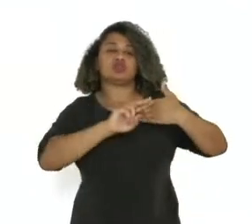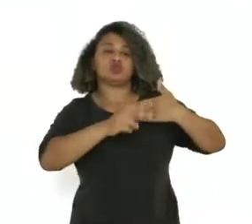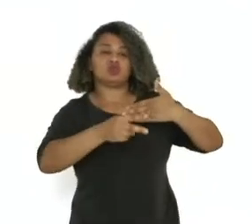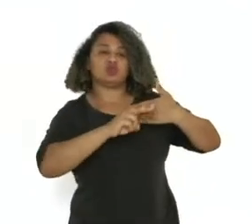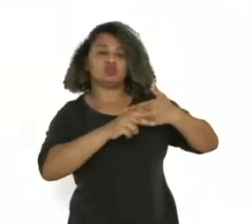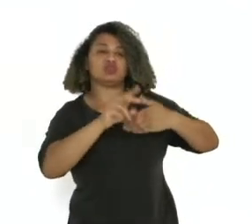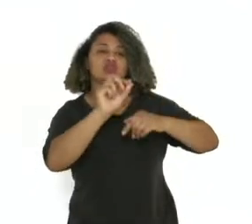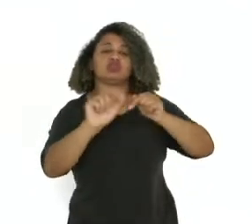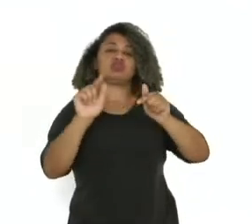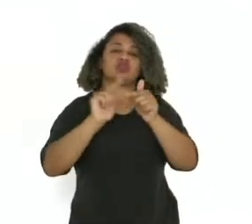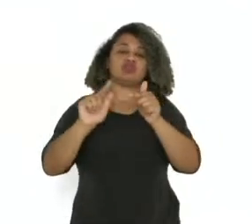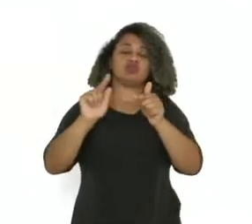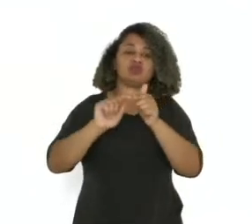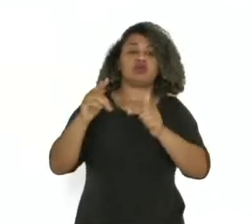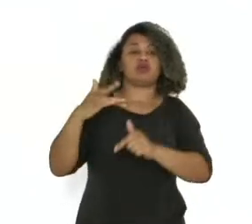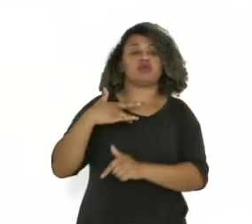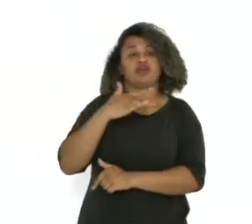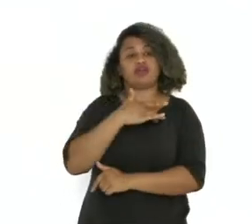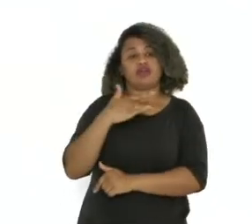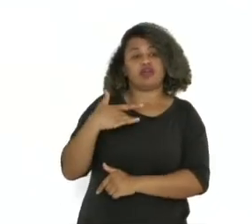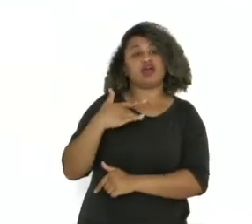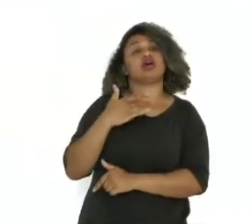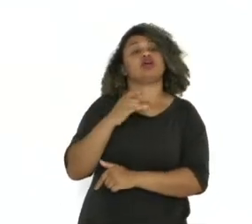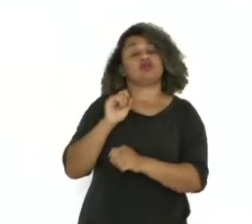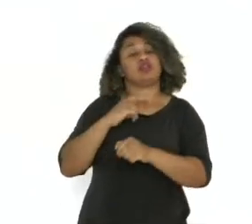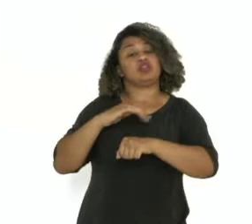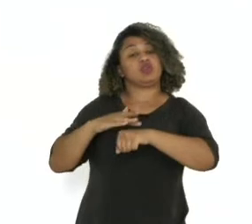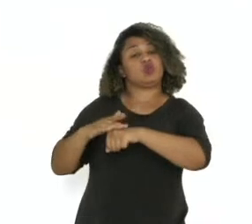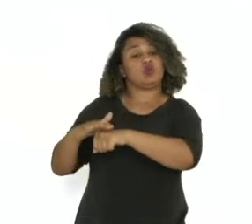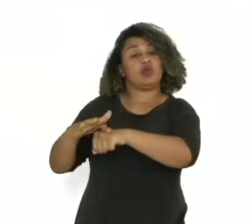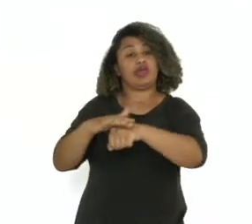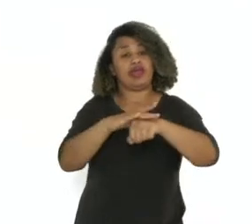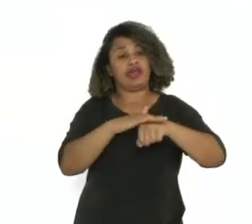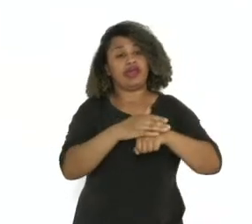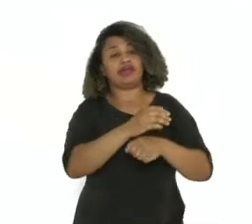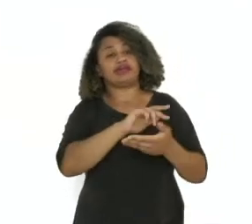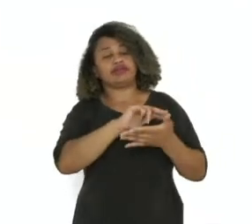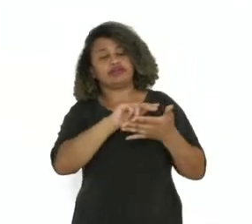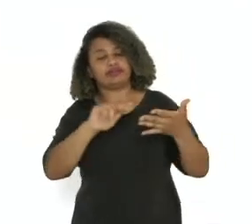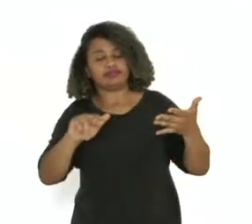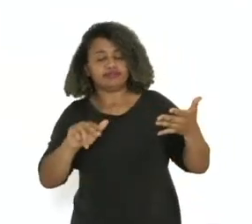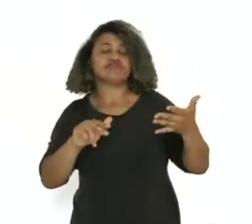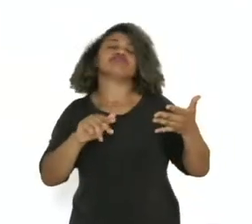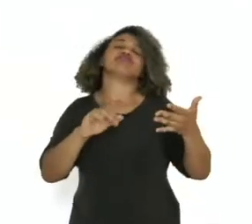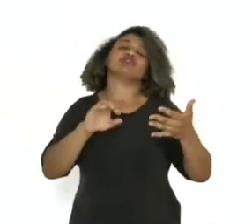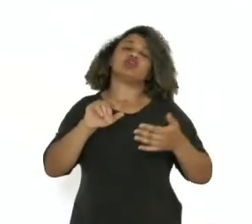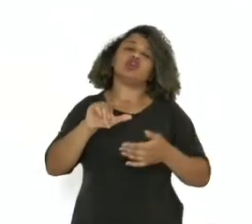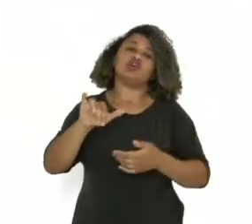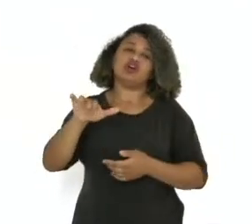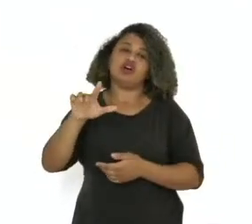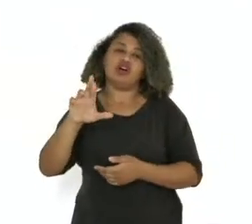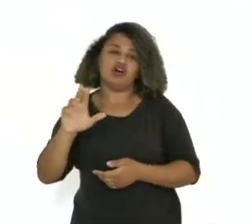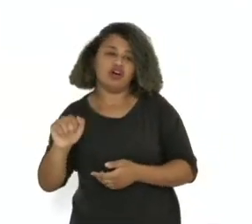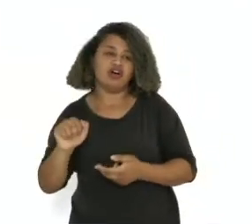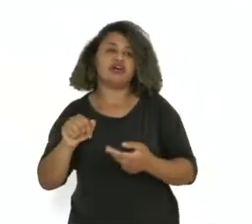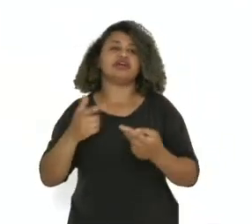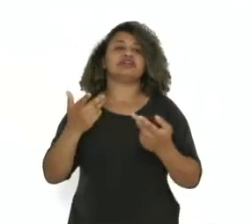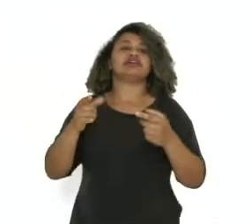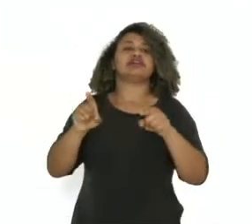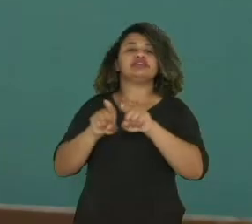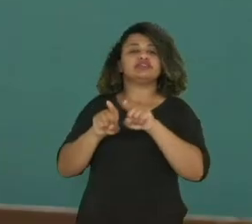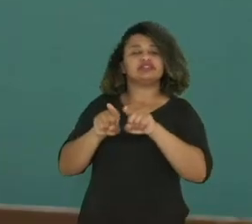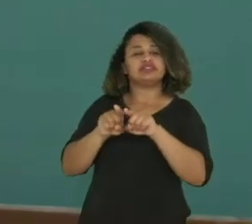ali problemas de saúde. E aí nós destacamos várias doenças, como a cólera, a leptospirose,